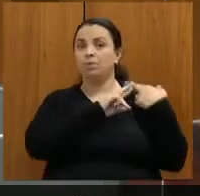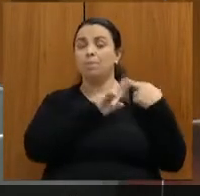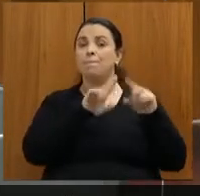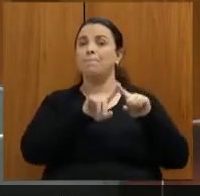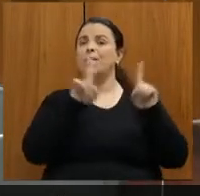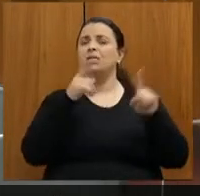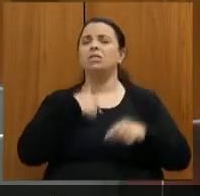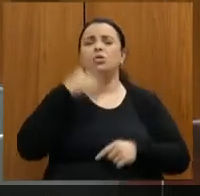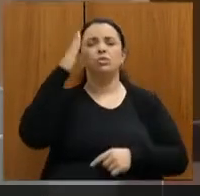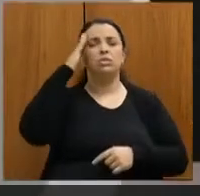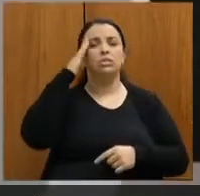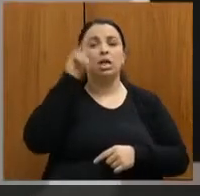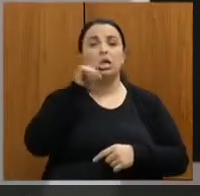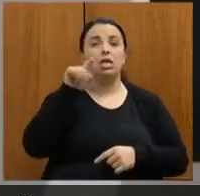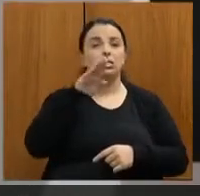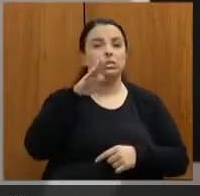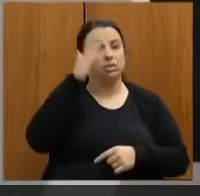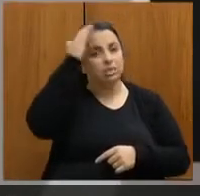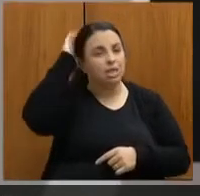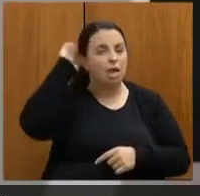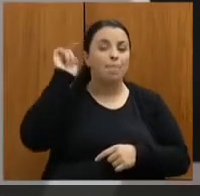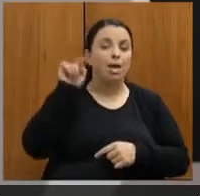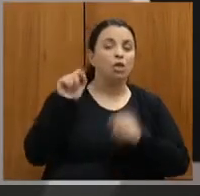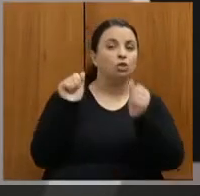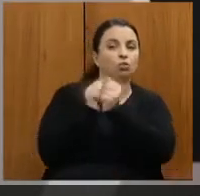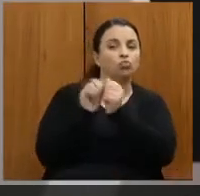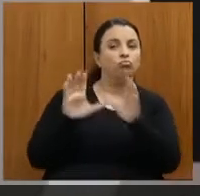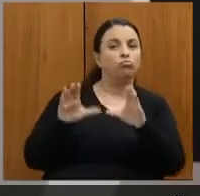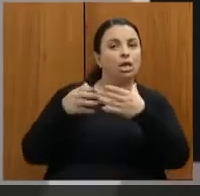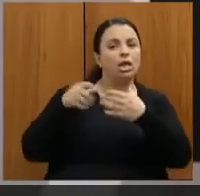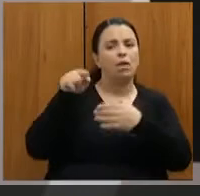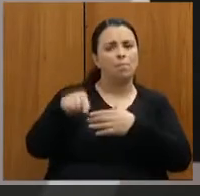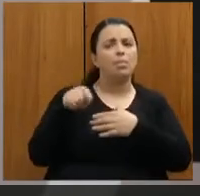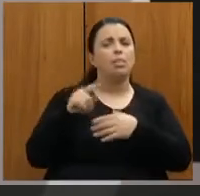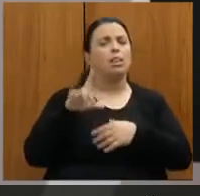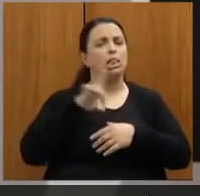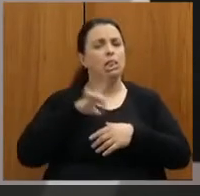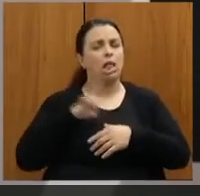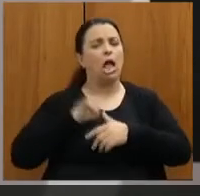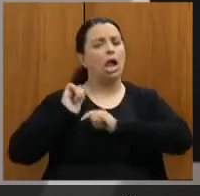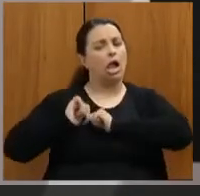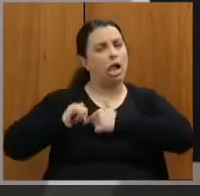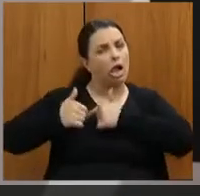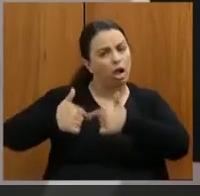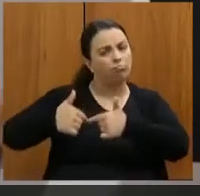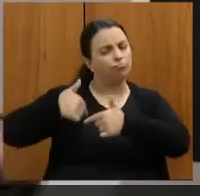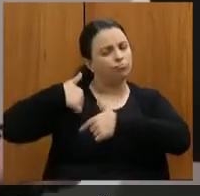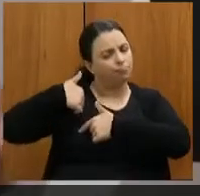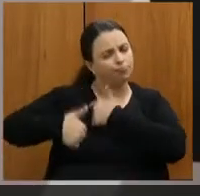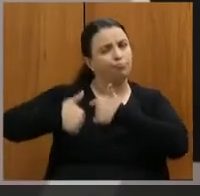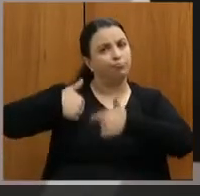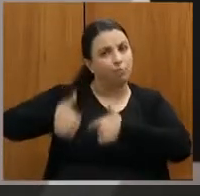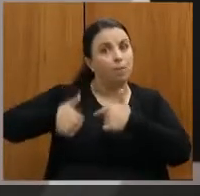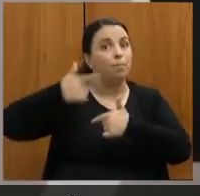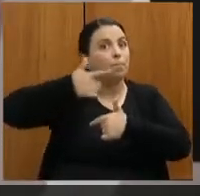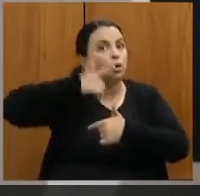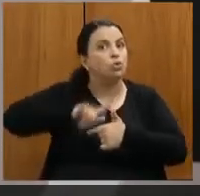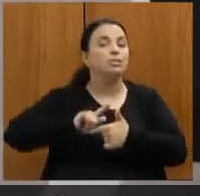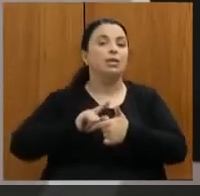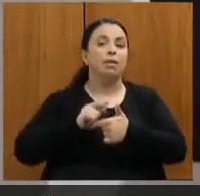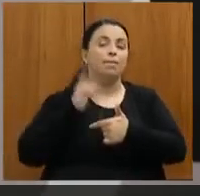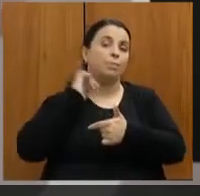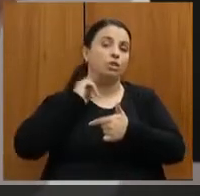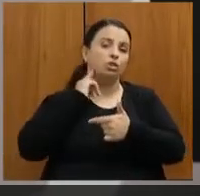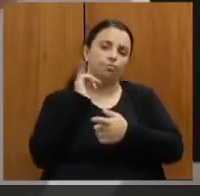que o governador Zema e a sua equipe que está fazendo o dever de casa para que o estado de Minas Gerais saia dessa dificuldade